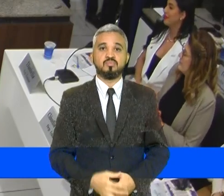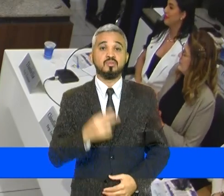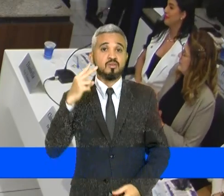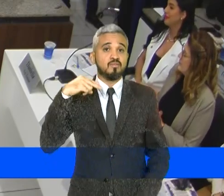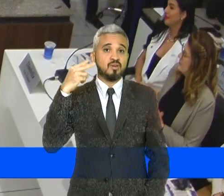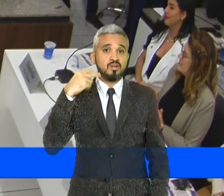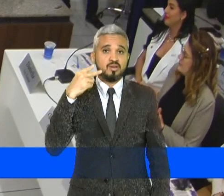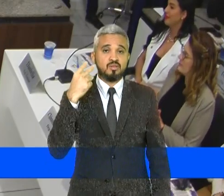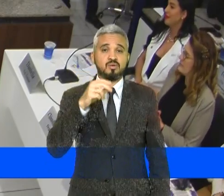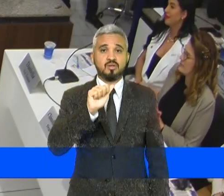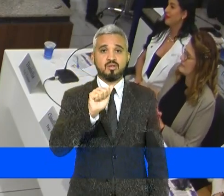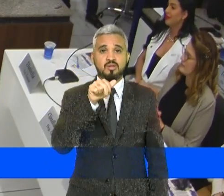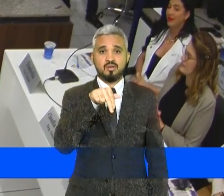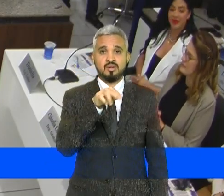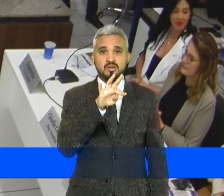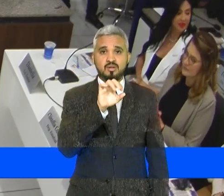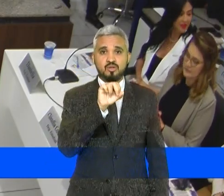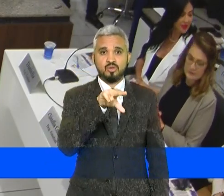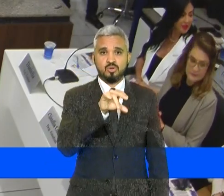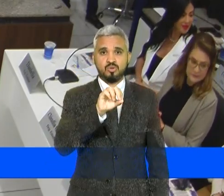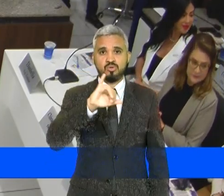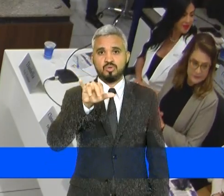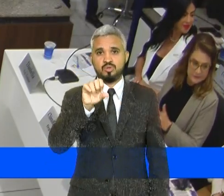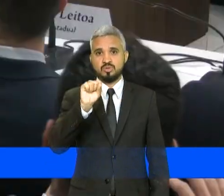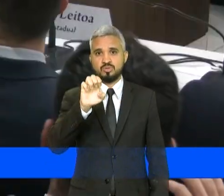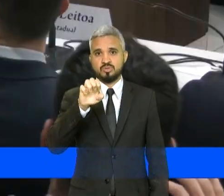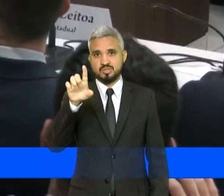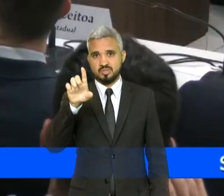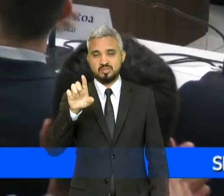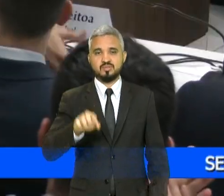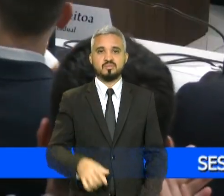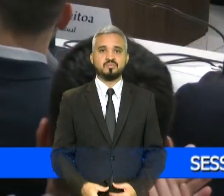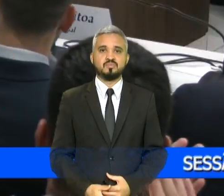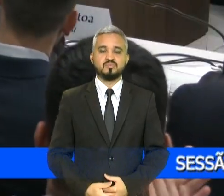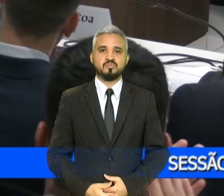Vereador Antônio José Bittencourt de Albuquerque.